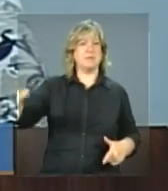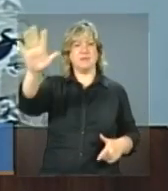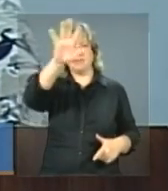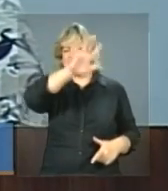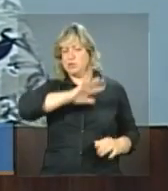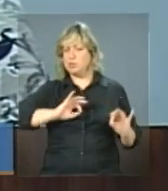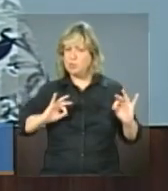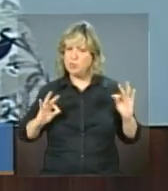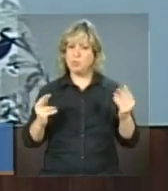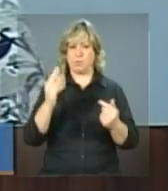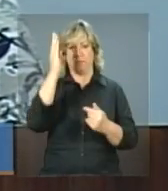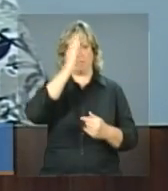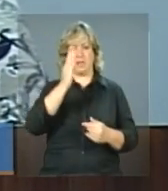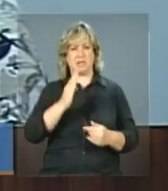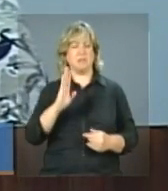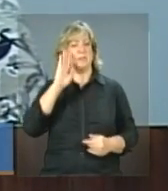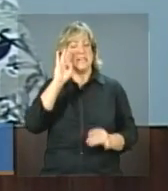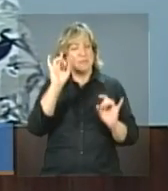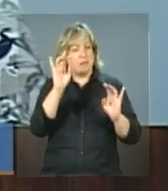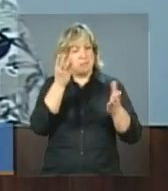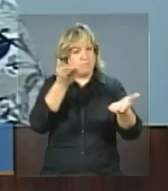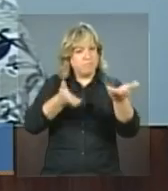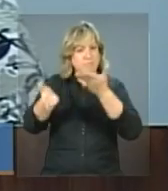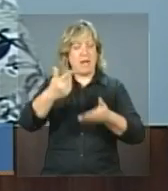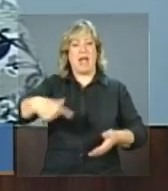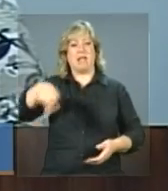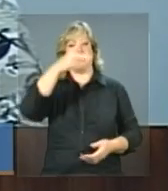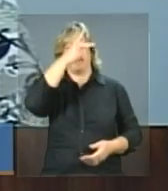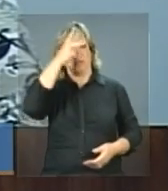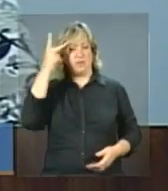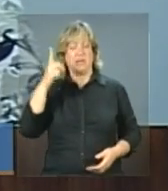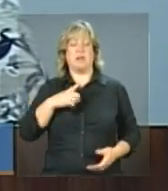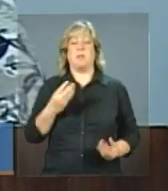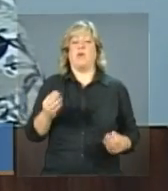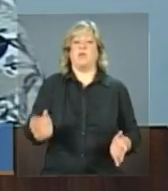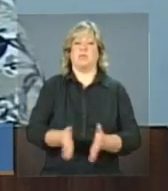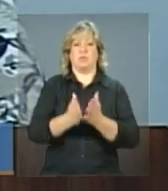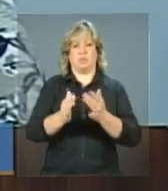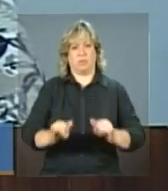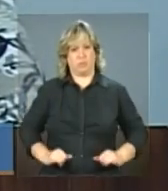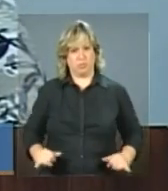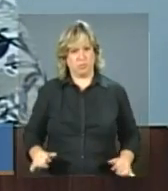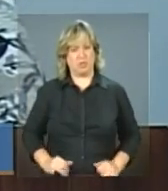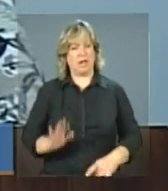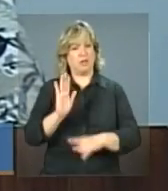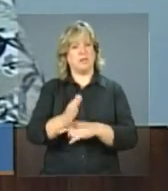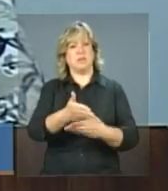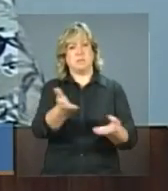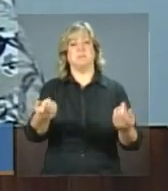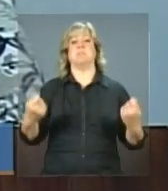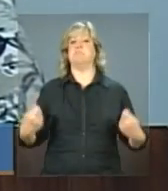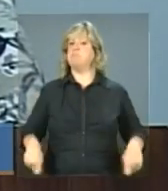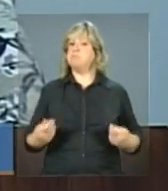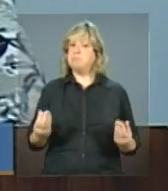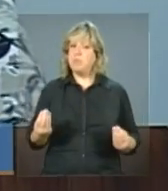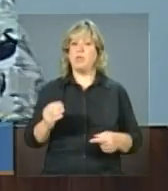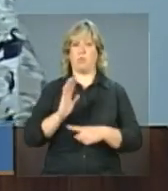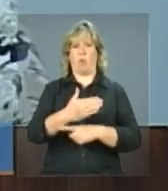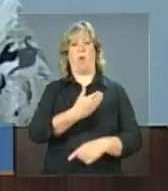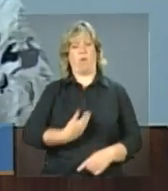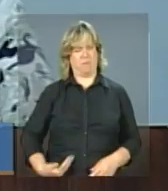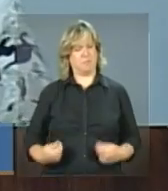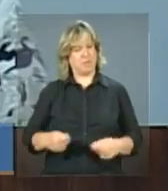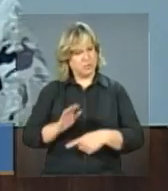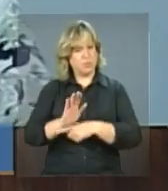atender de forma diferenciada, né, essa população em extrema pobreza, essa população vulnerável, essa população que tanto precisa do Estado.